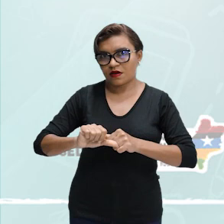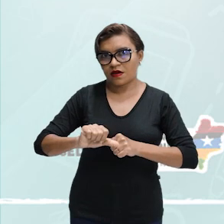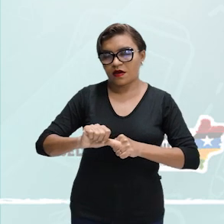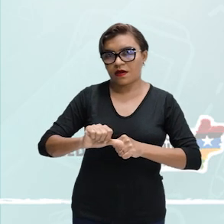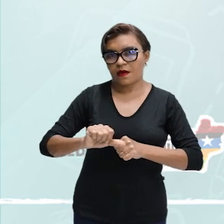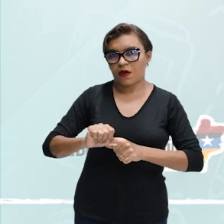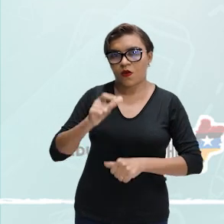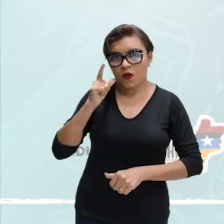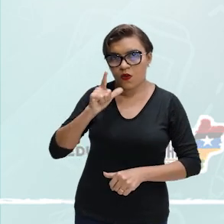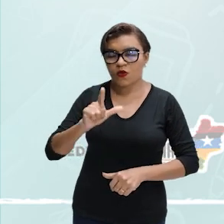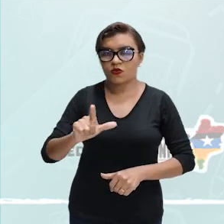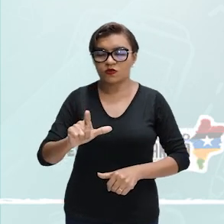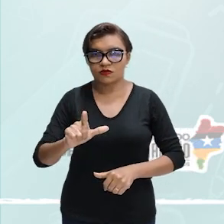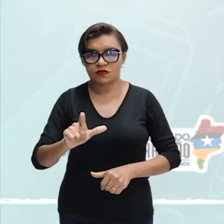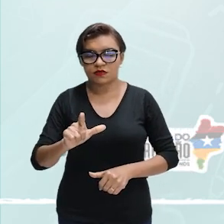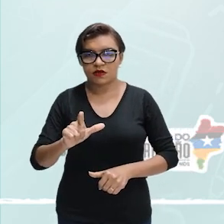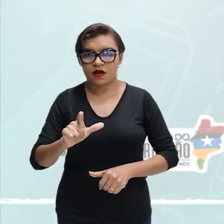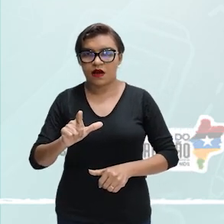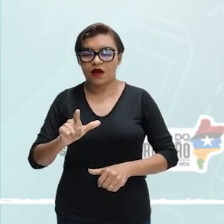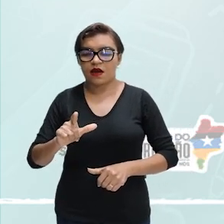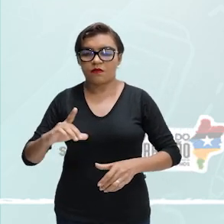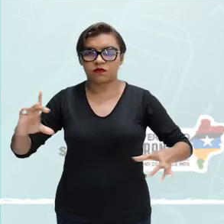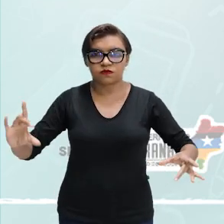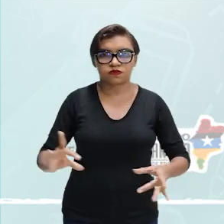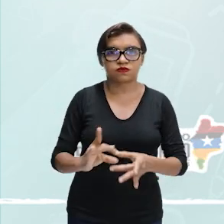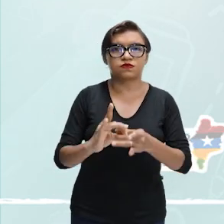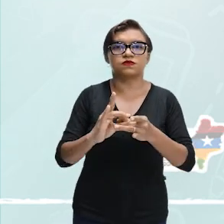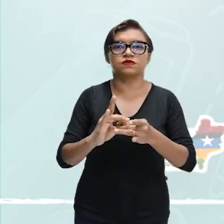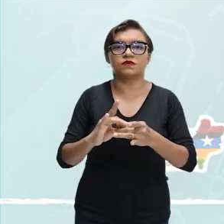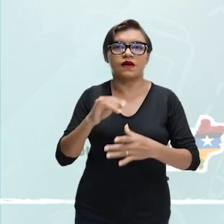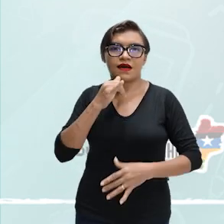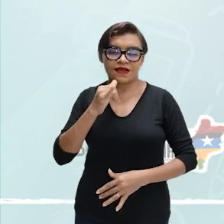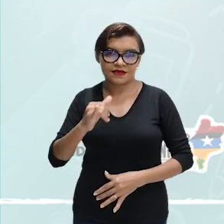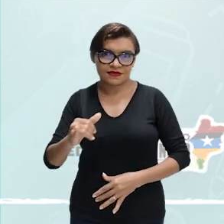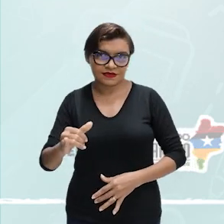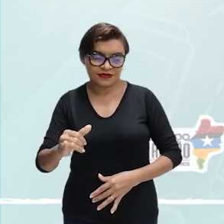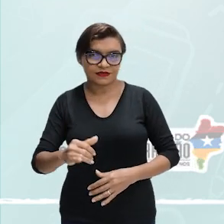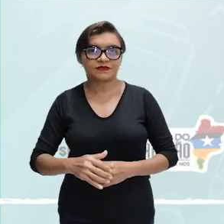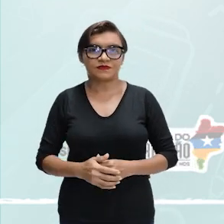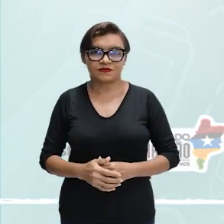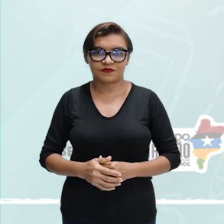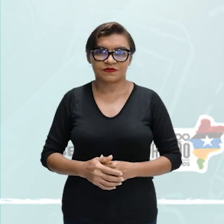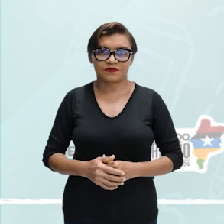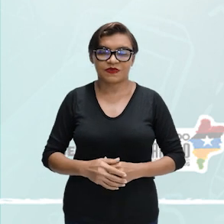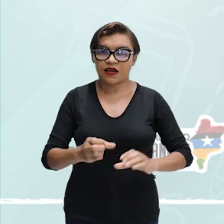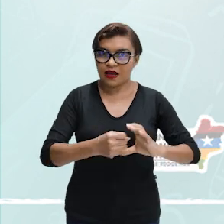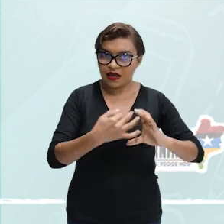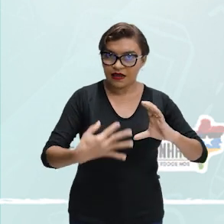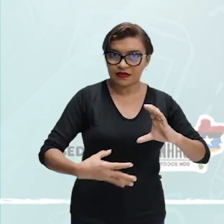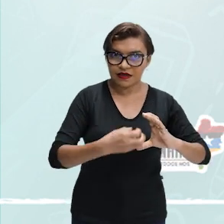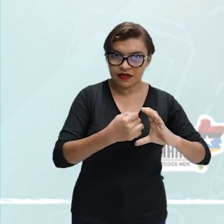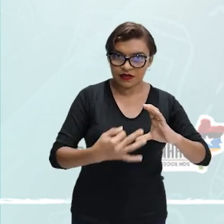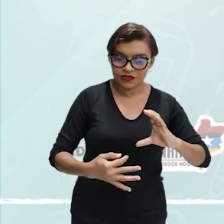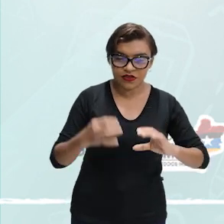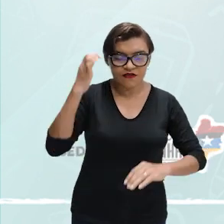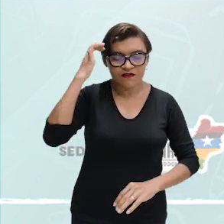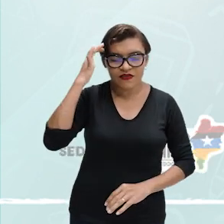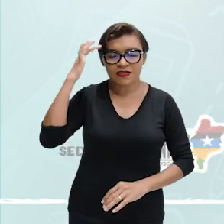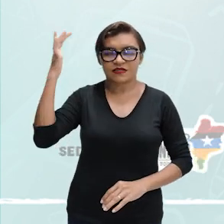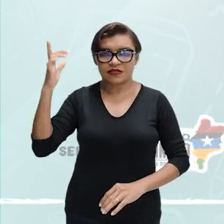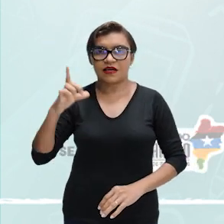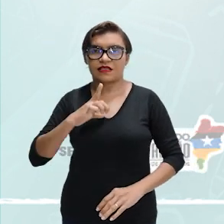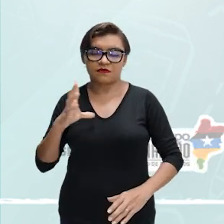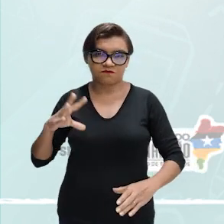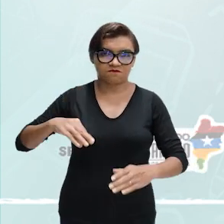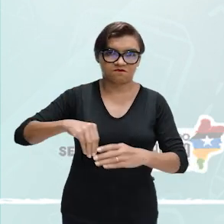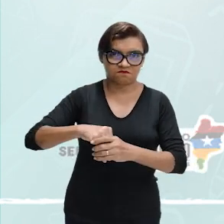conduzir mais ou menos corrente elétrica. Okay? Então, o semicondutor ele tem essa propriedade e essa facilidade. Então, a imagem aqui nós